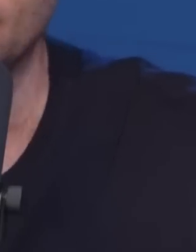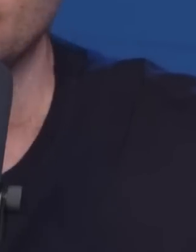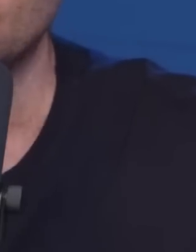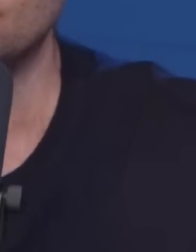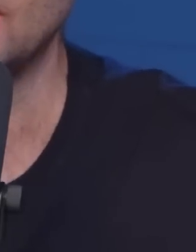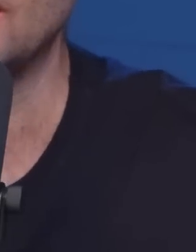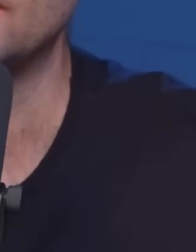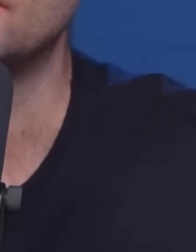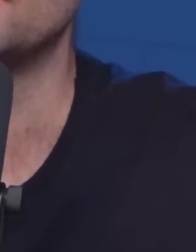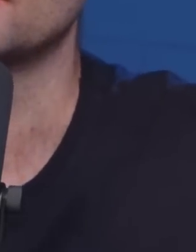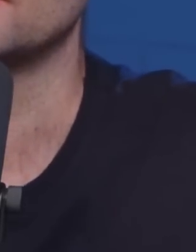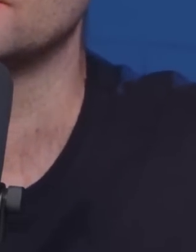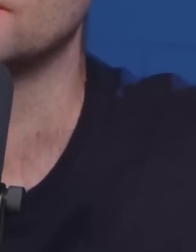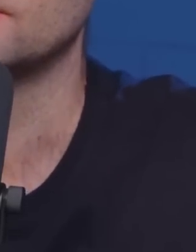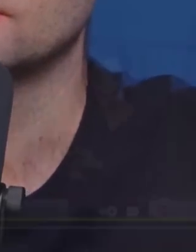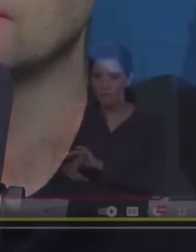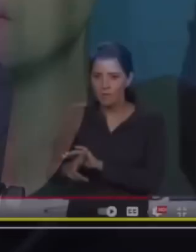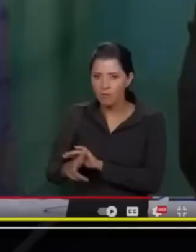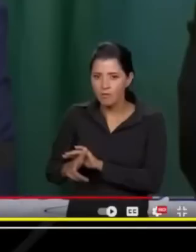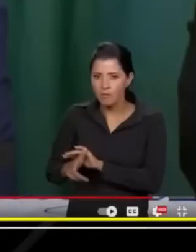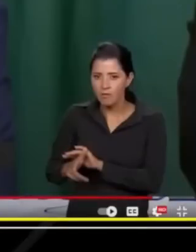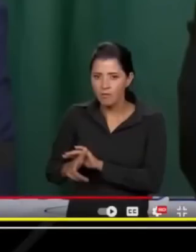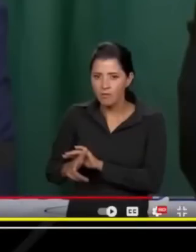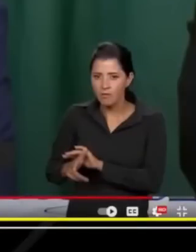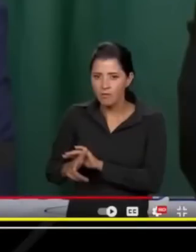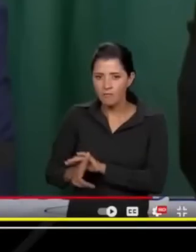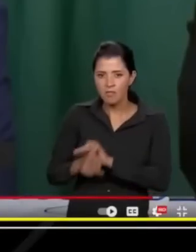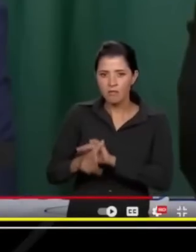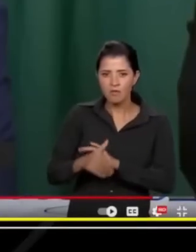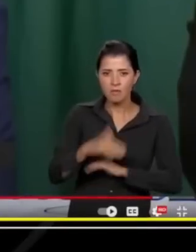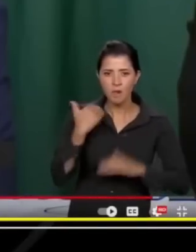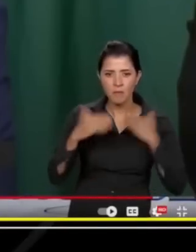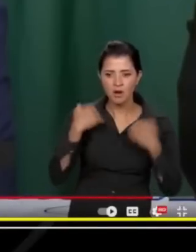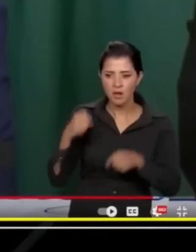Né? Exatamente. Vai lá. É isso.